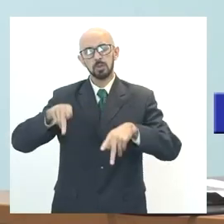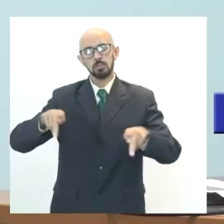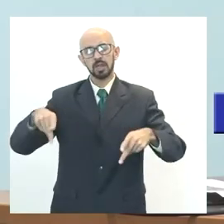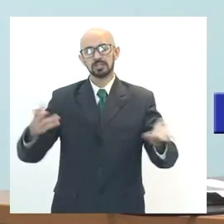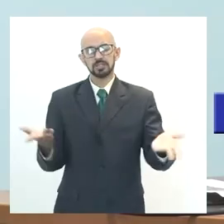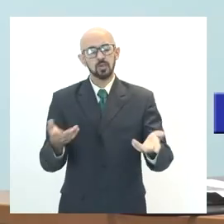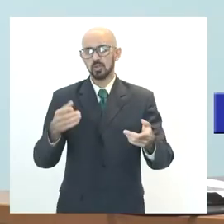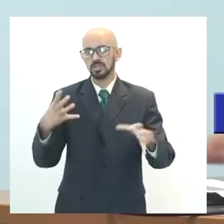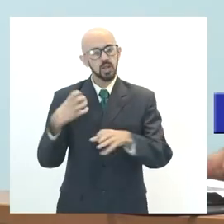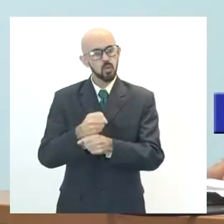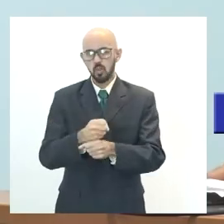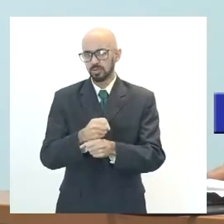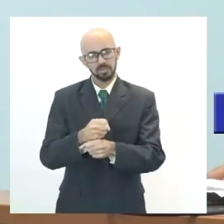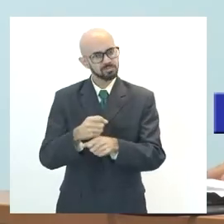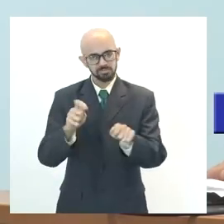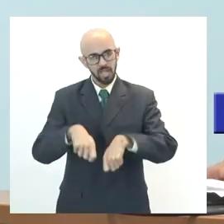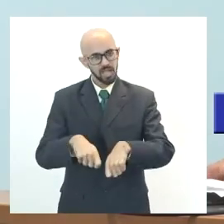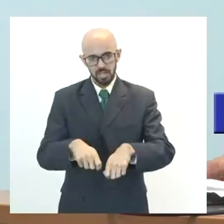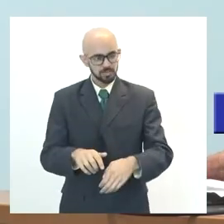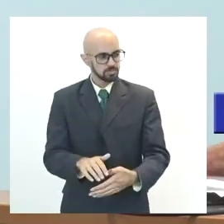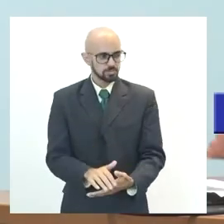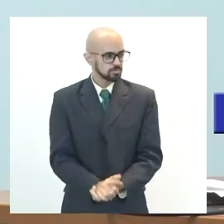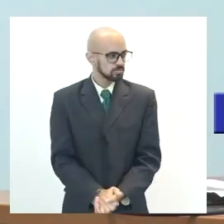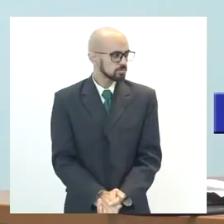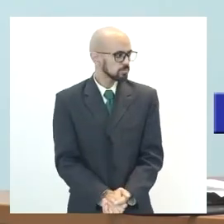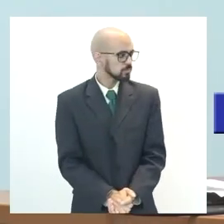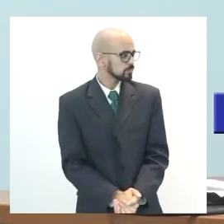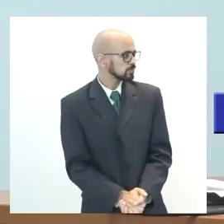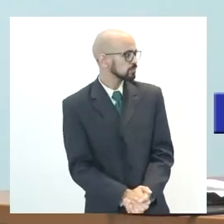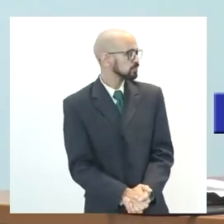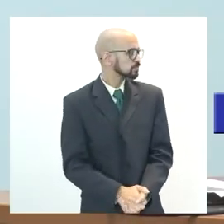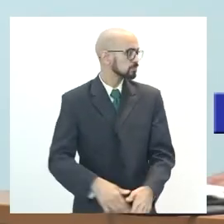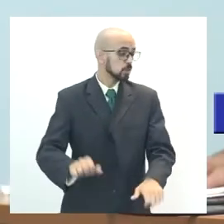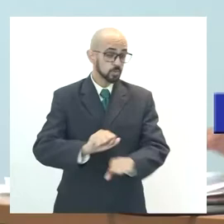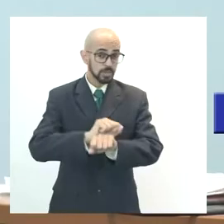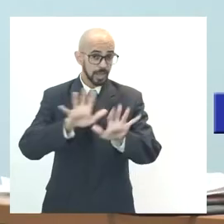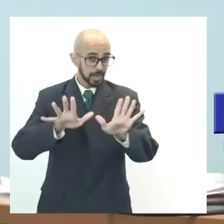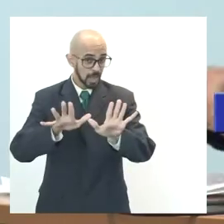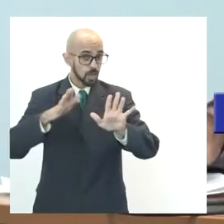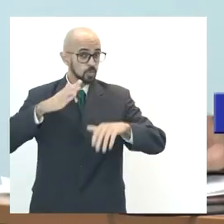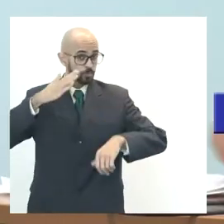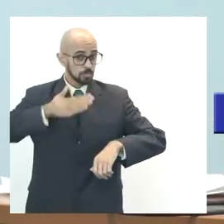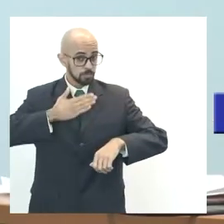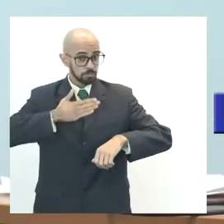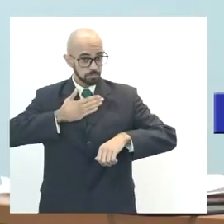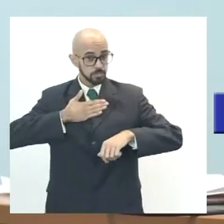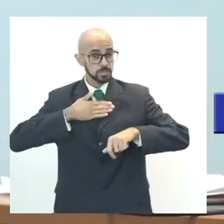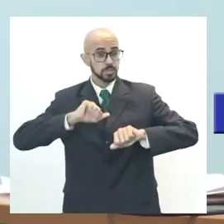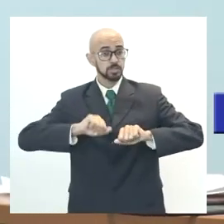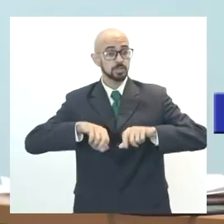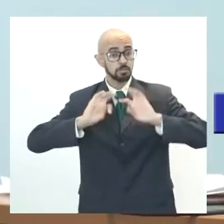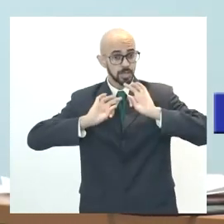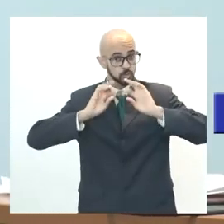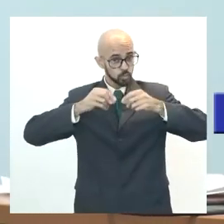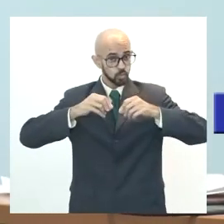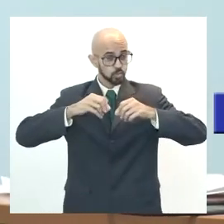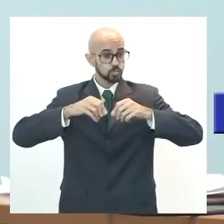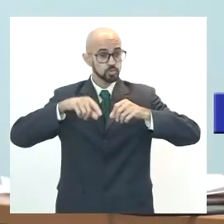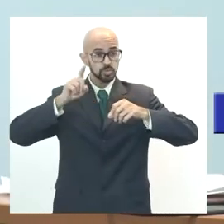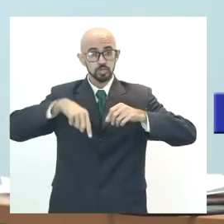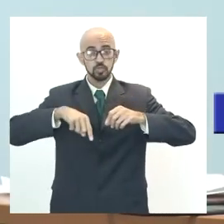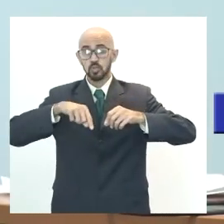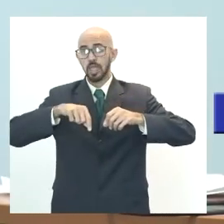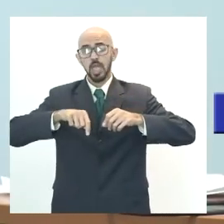conta não fecha então é está claro para mim né para trás para todo mundo que isso é um engodo